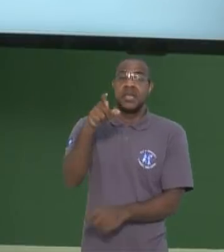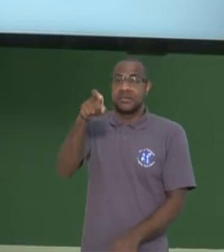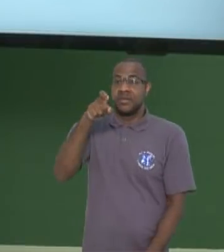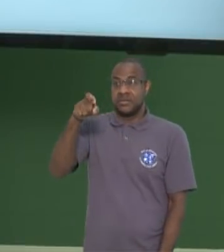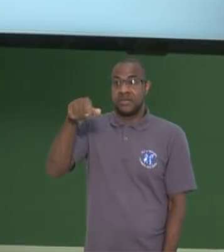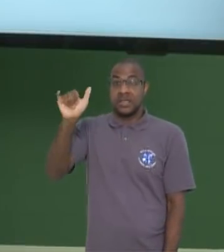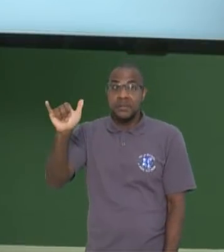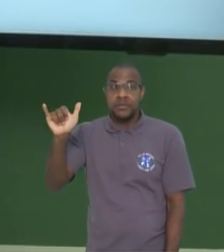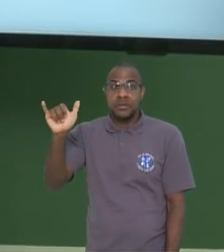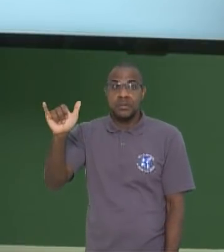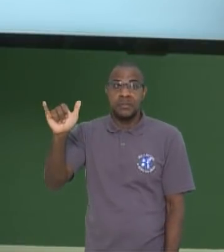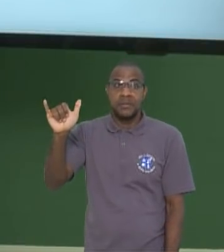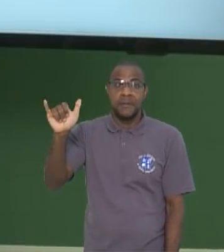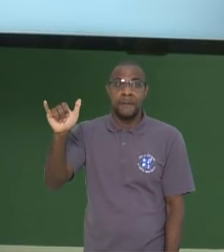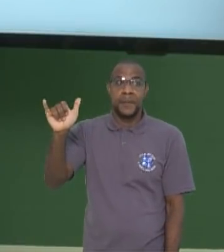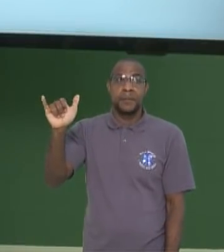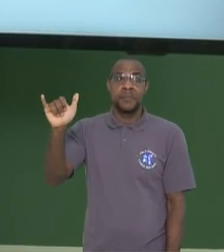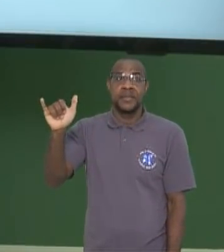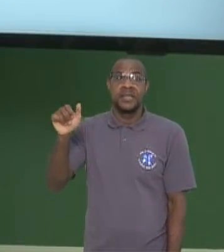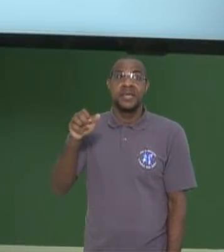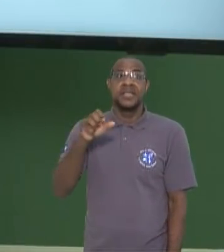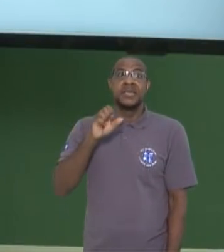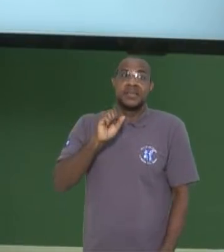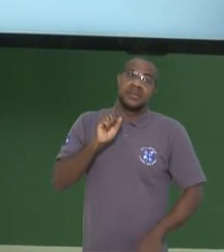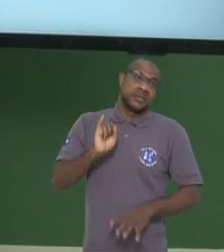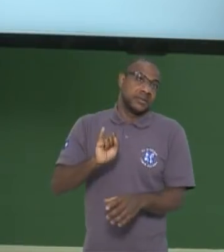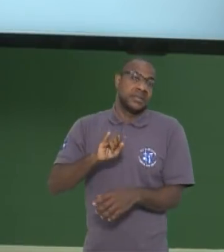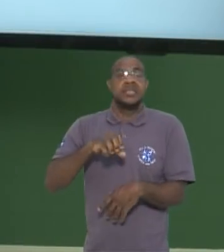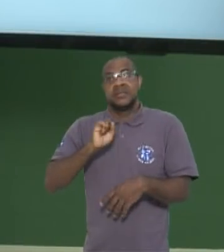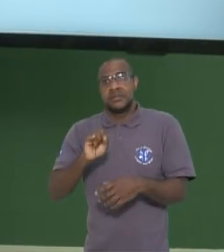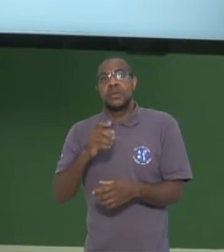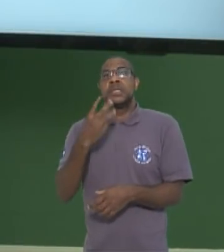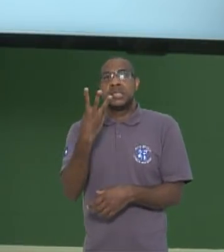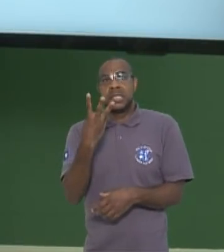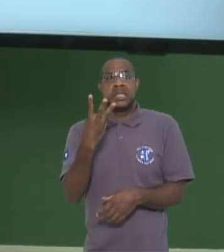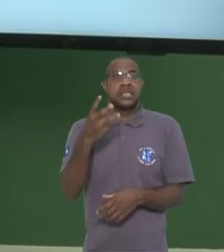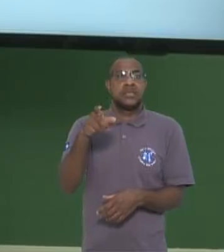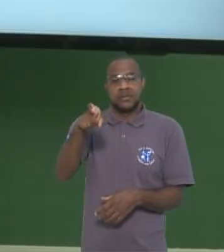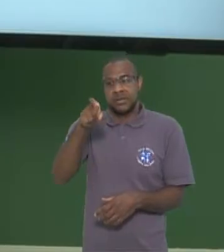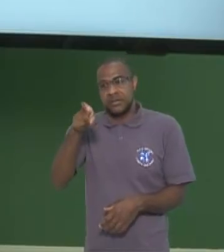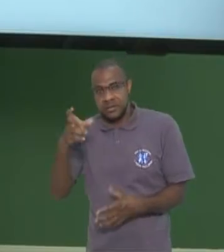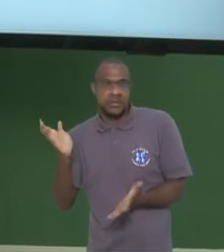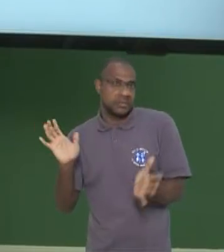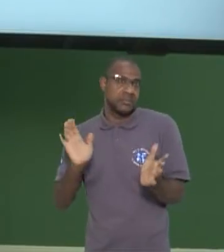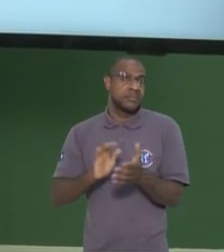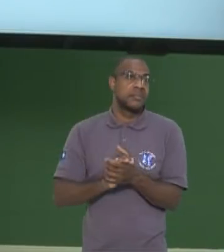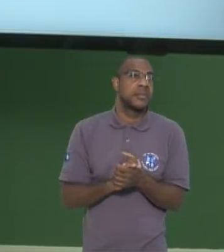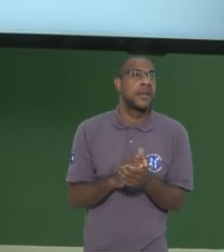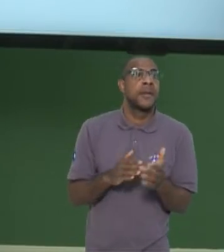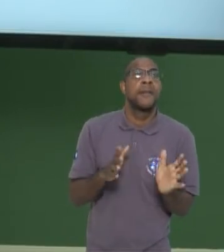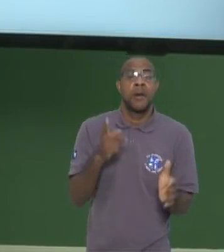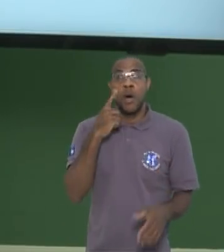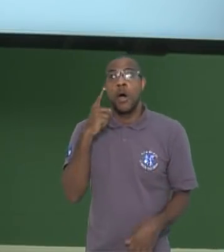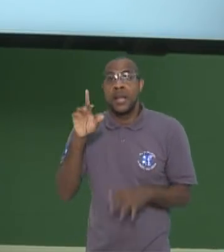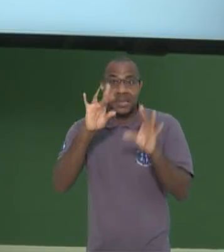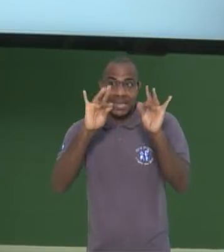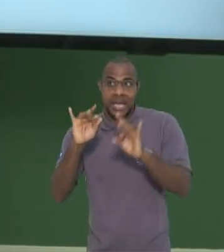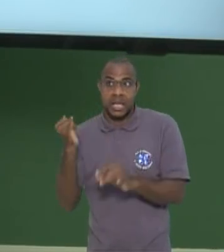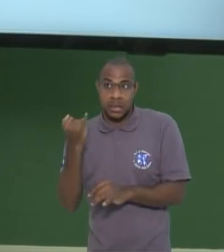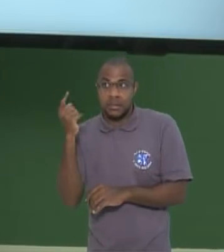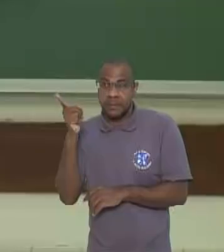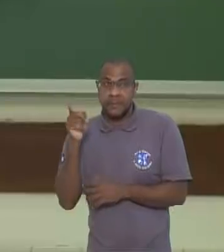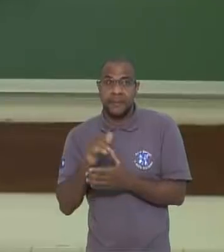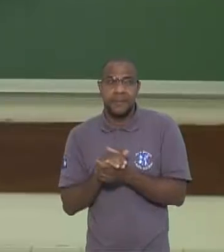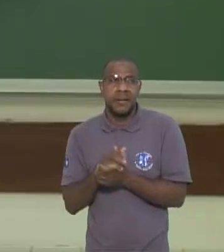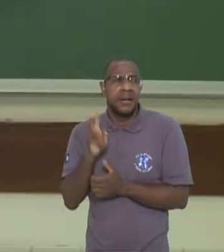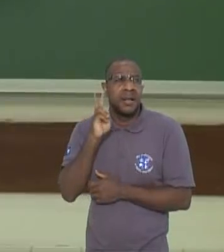tivesse 3x, colocaria 3x e seria 48, certo? Olha aqui esse detalhe interessante. Lembra